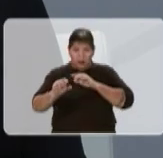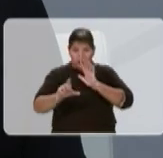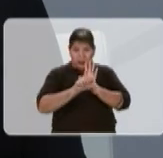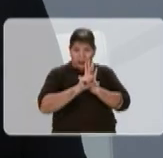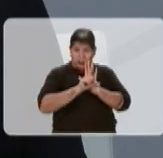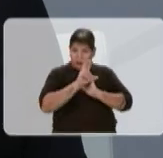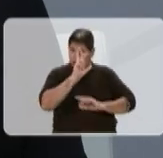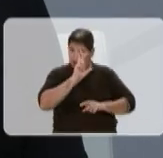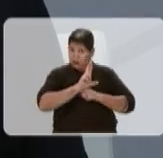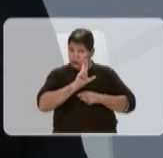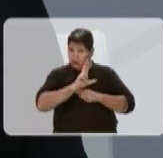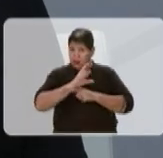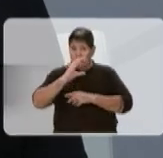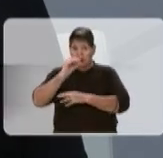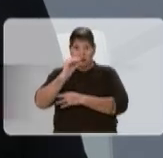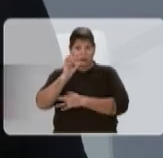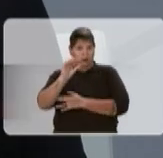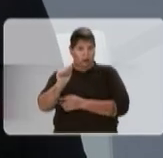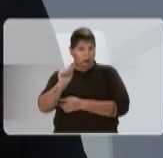lei de cotas,